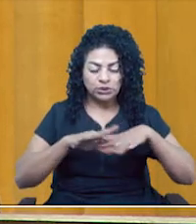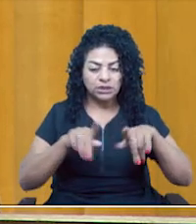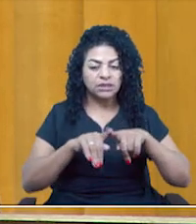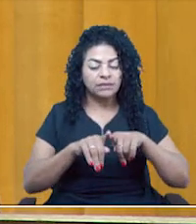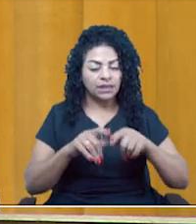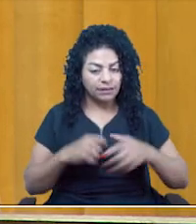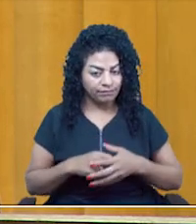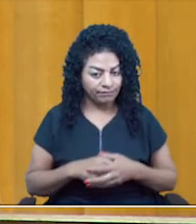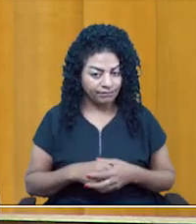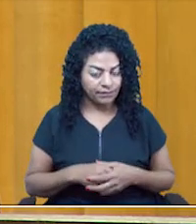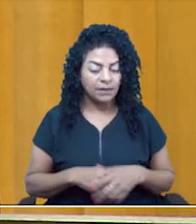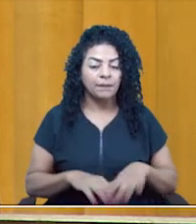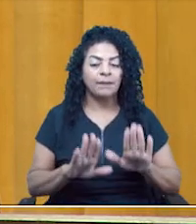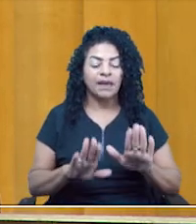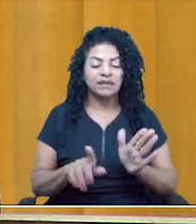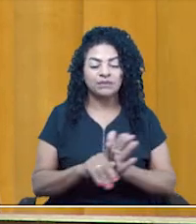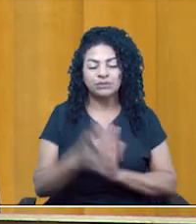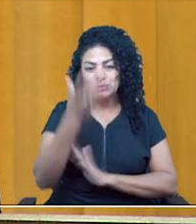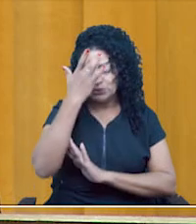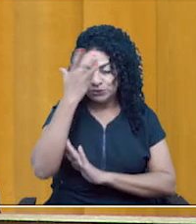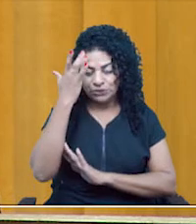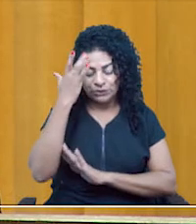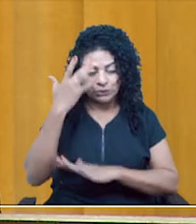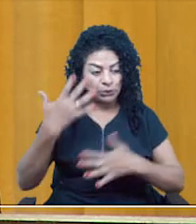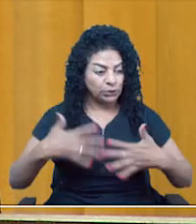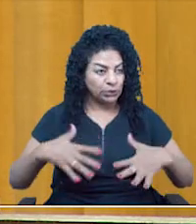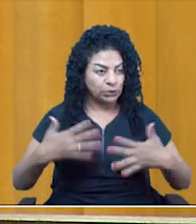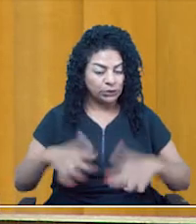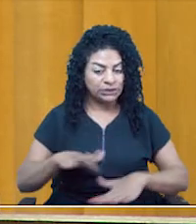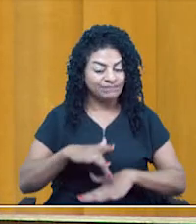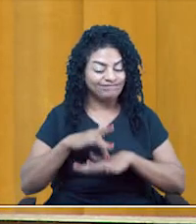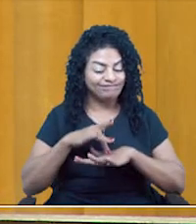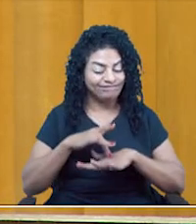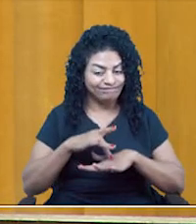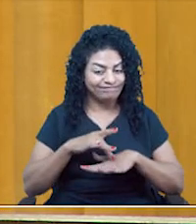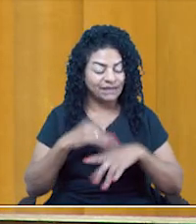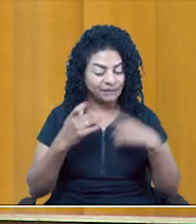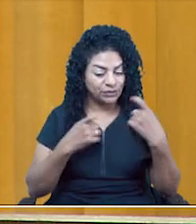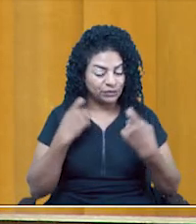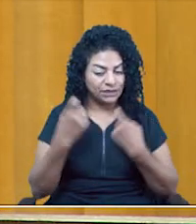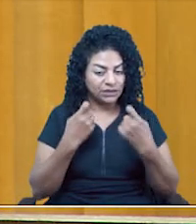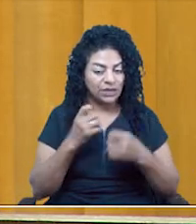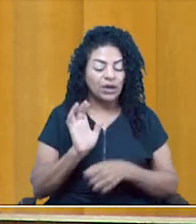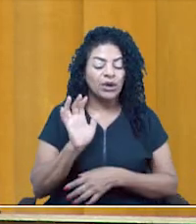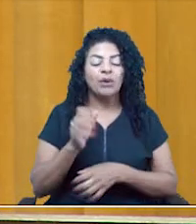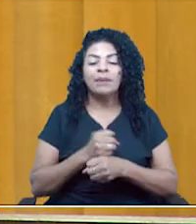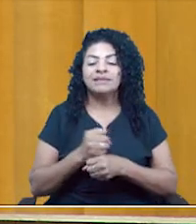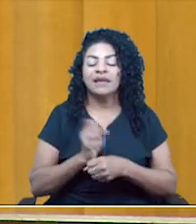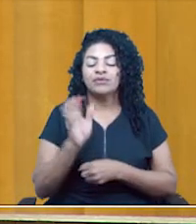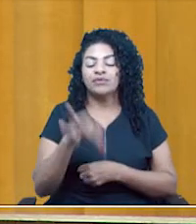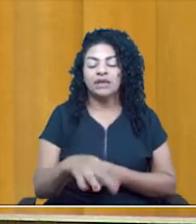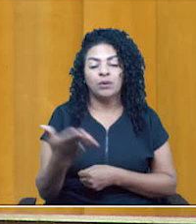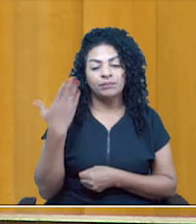mas o adoecimento mental em especial. No final do ano passado, início de dezembro, o Comitê de Saúde